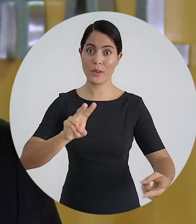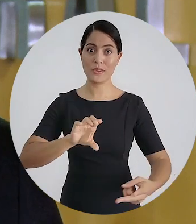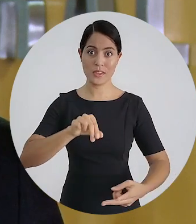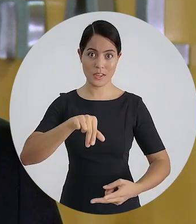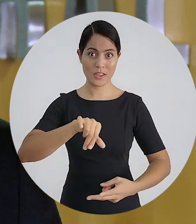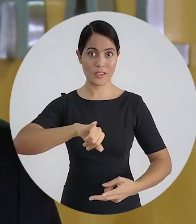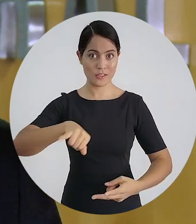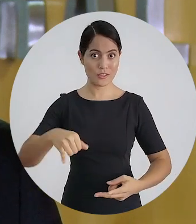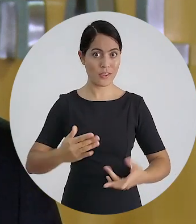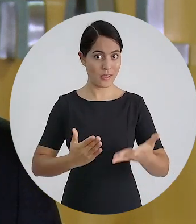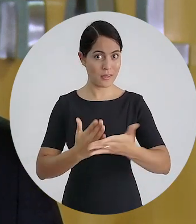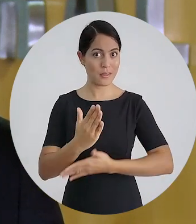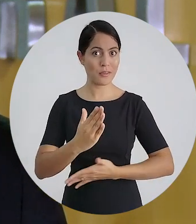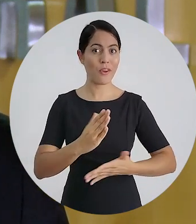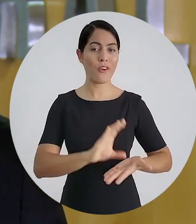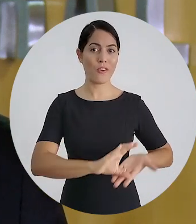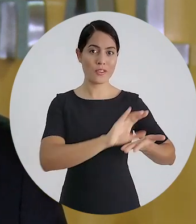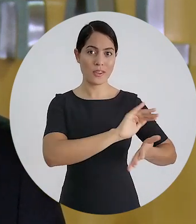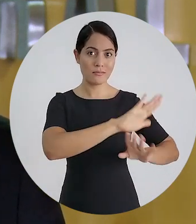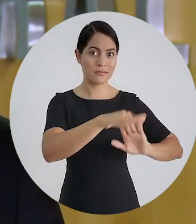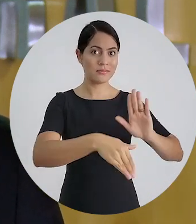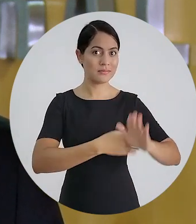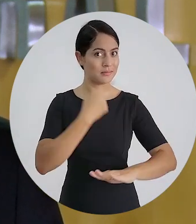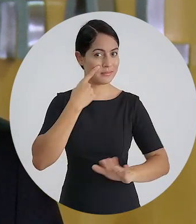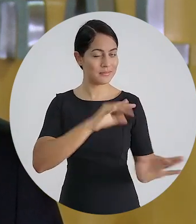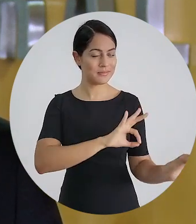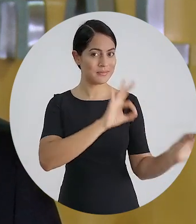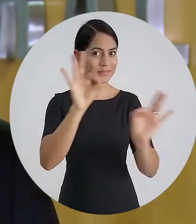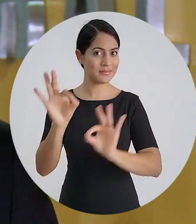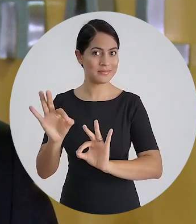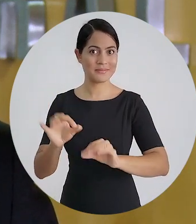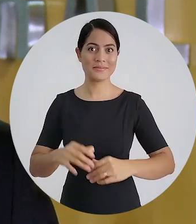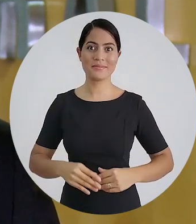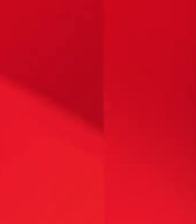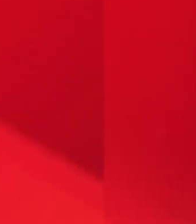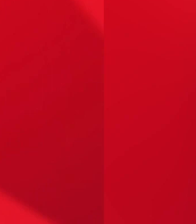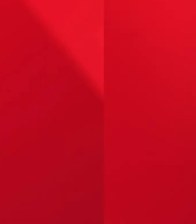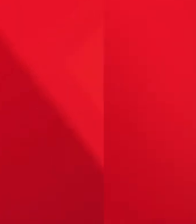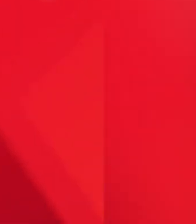Conselho Pleno e muito mais. Fique com a gente, já estamos no ar.